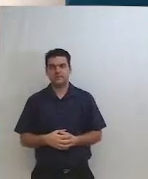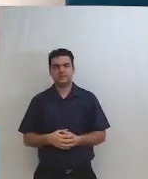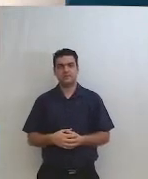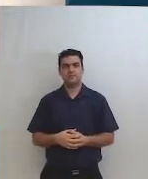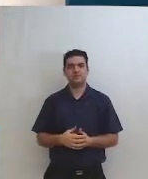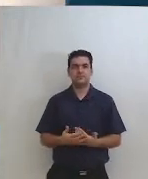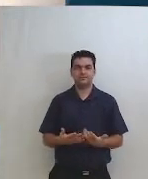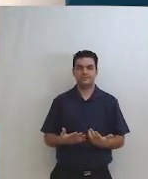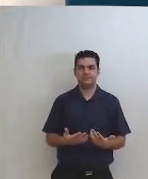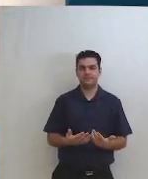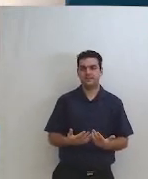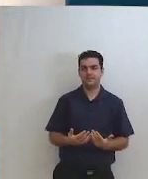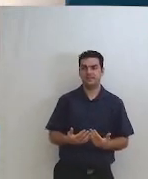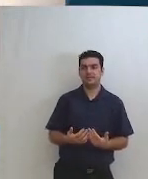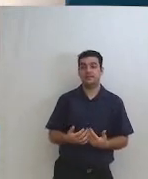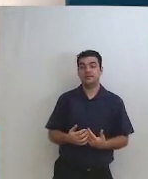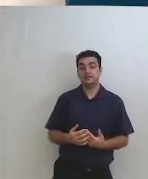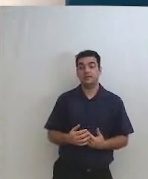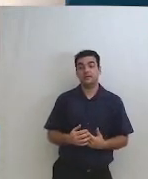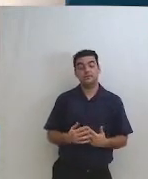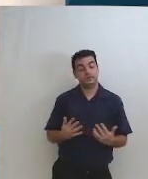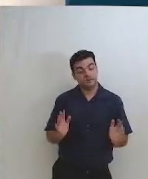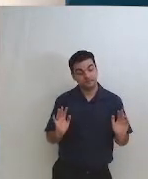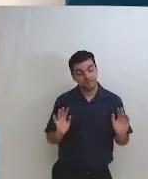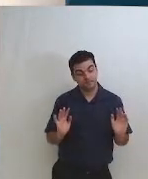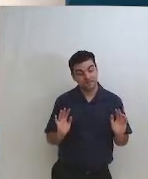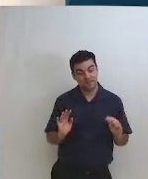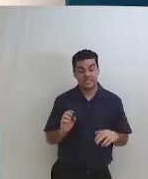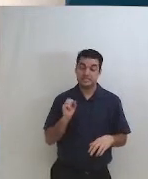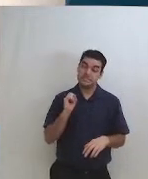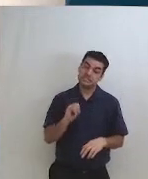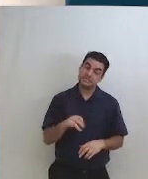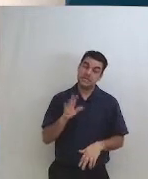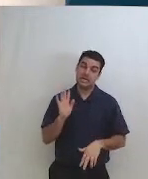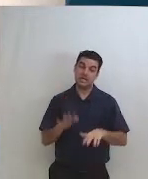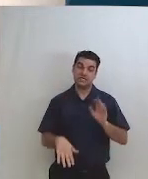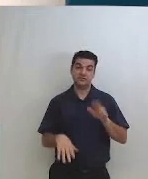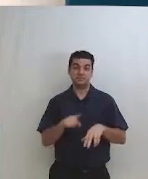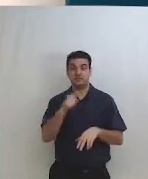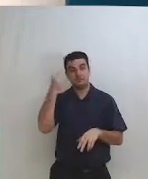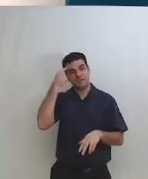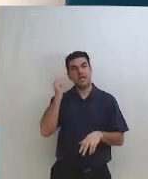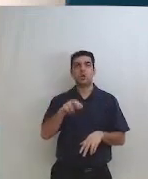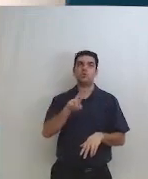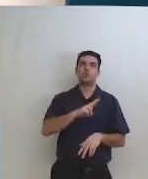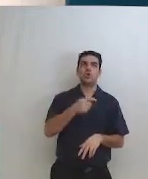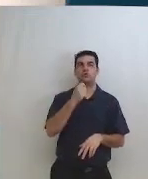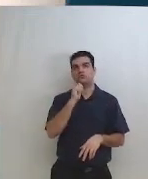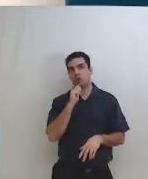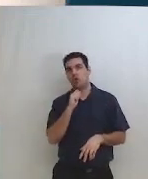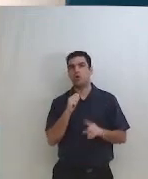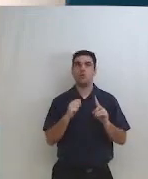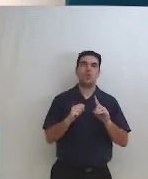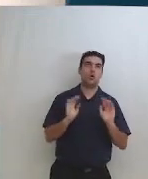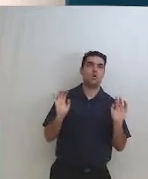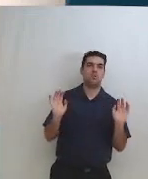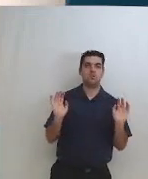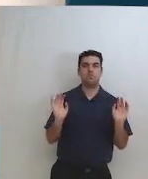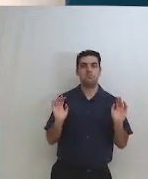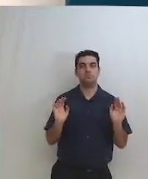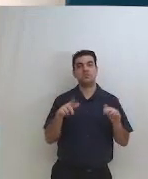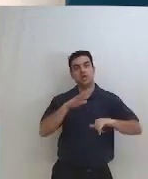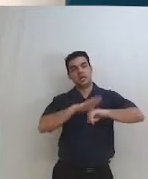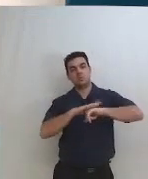mandado judicial. Então, mesmo que nós prescindíssemos da discussão se o uso de droga, né, de substância entorpecente é ou não crime, ainda